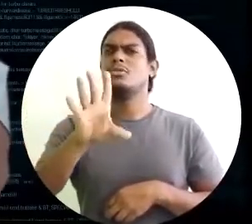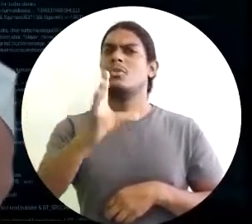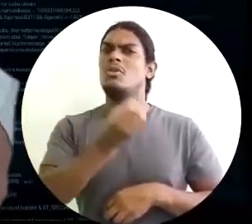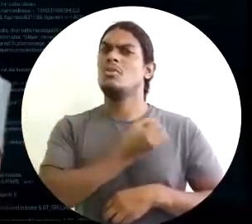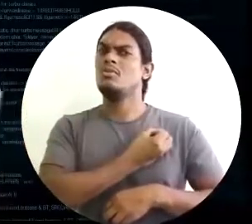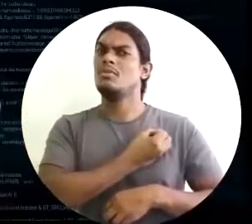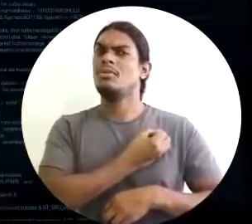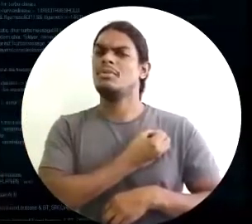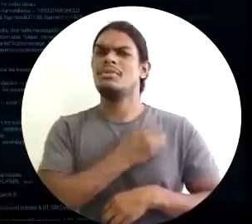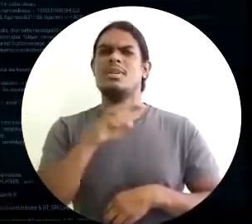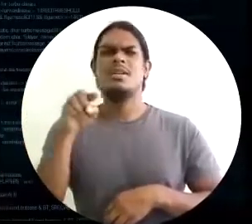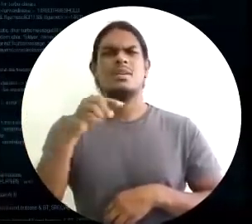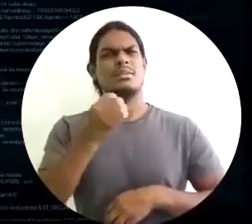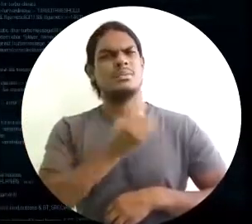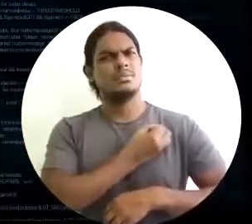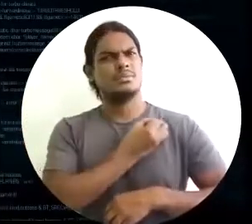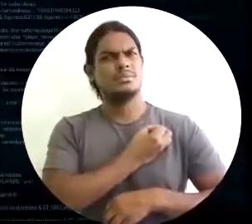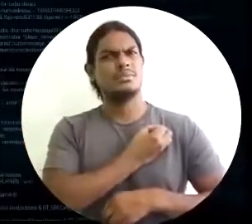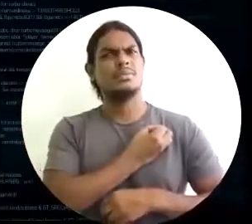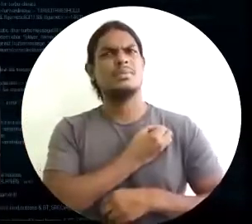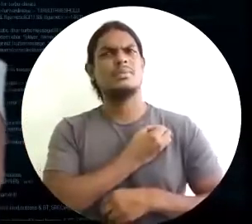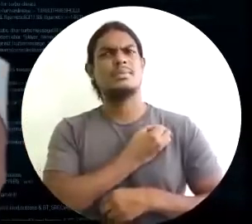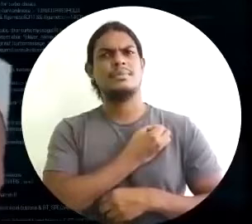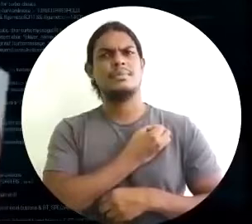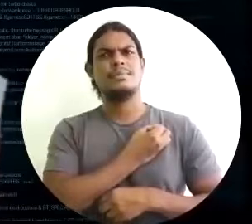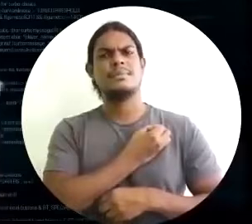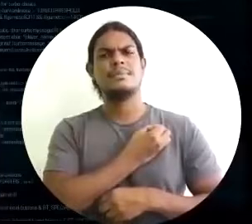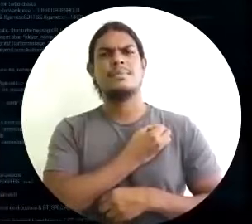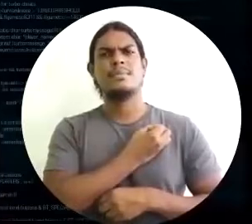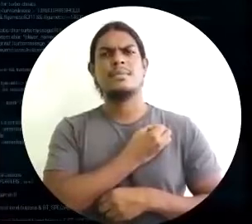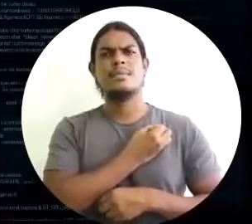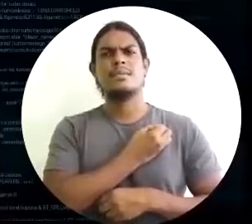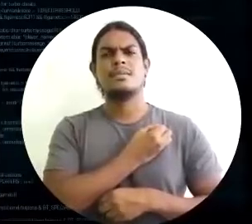números. Esses números eram a